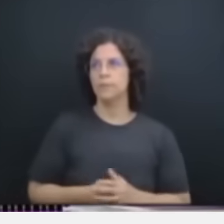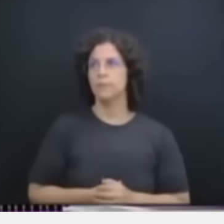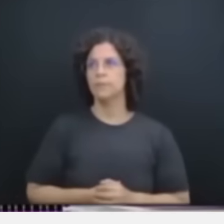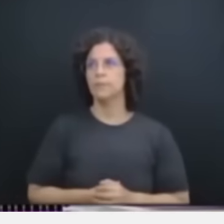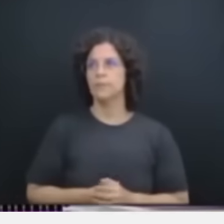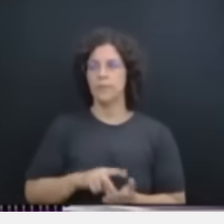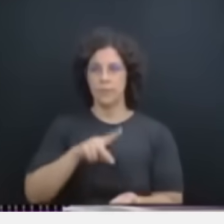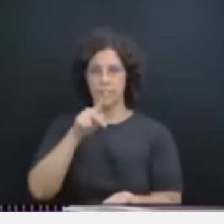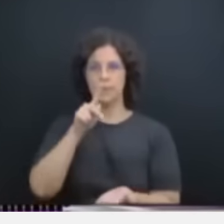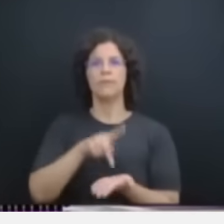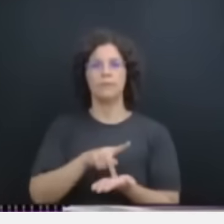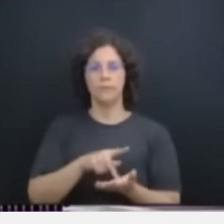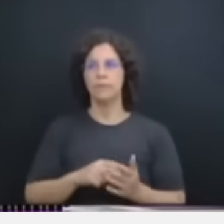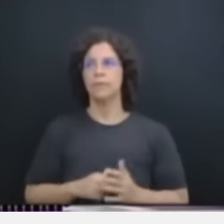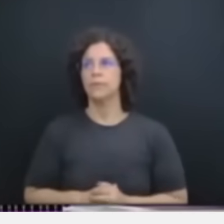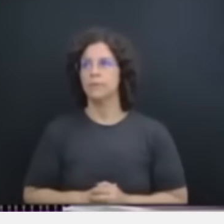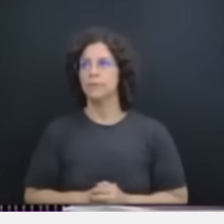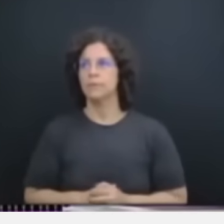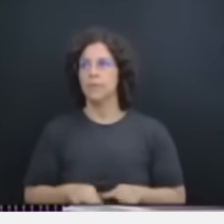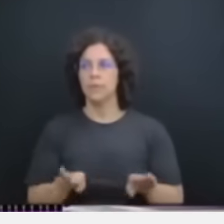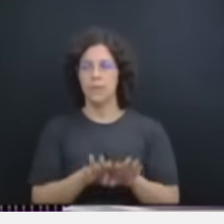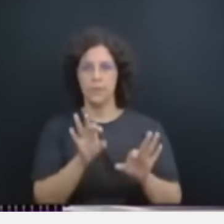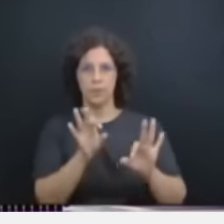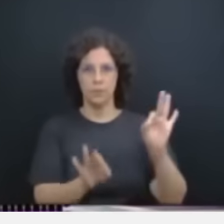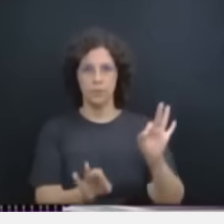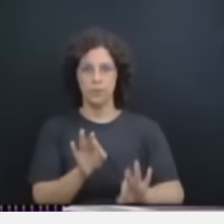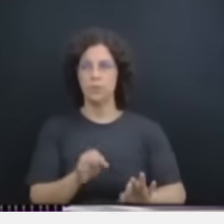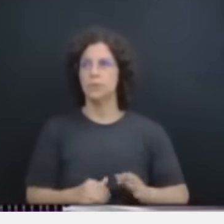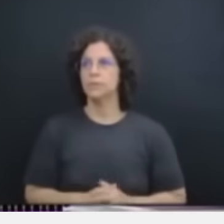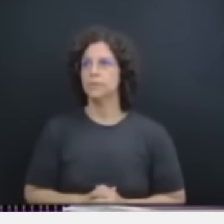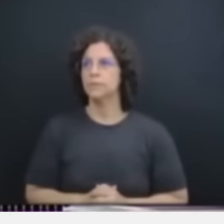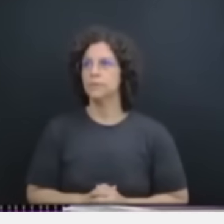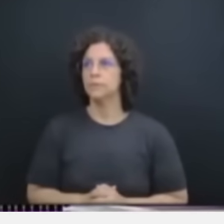da Verdade e da Justiça